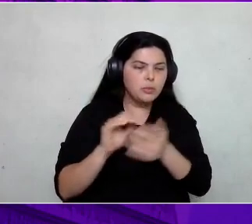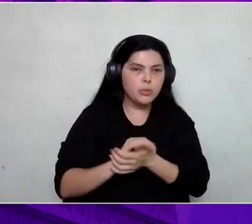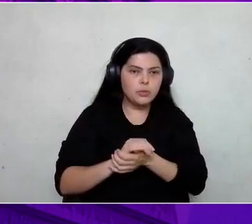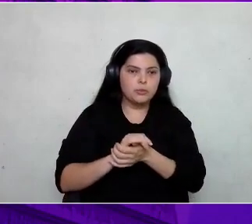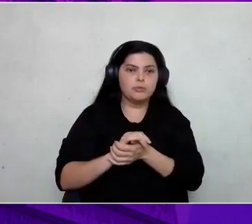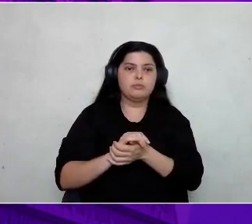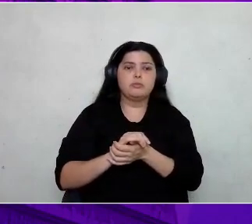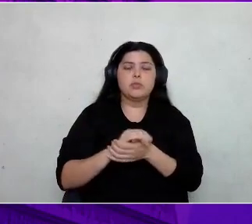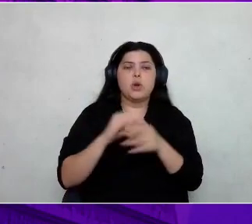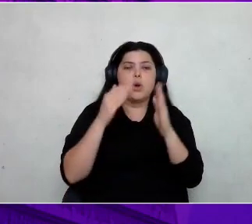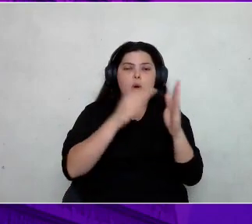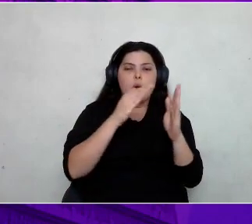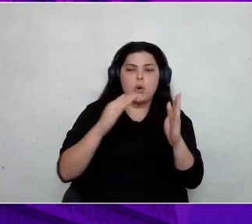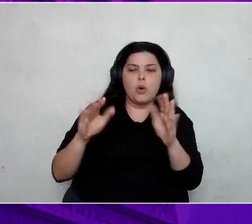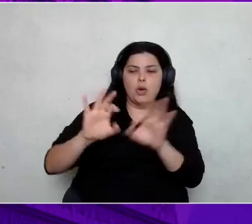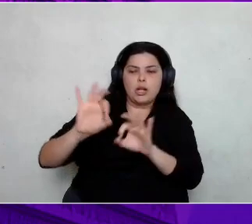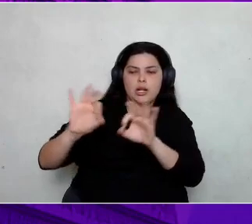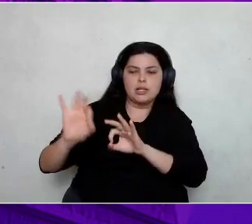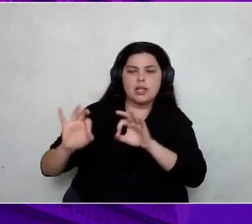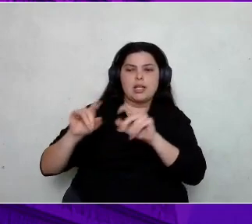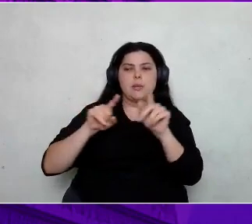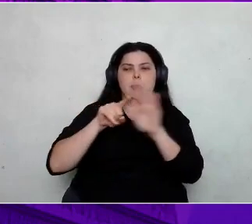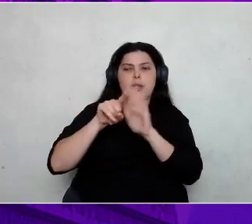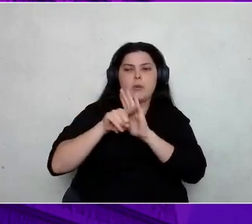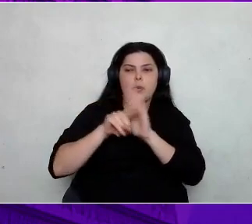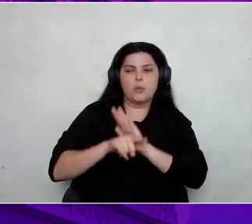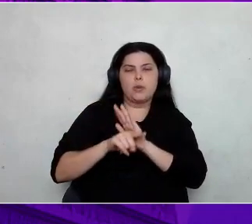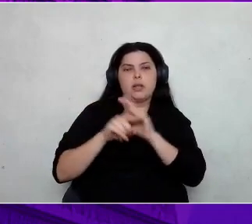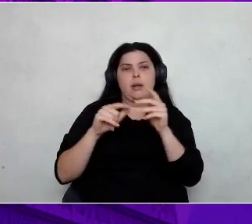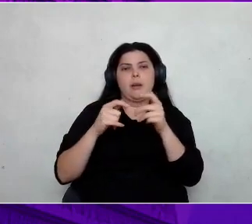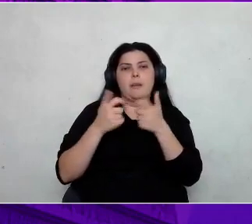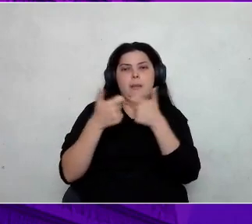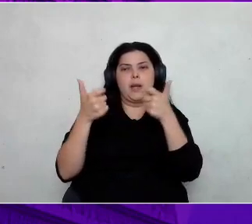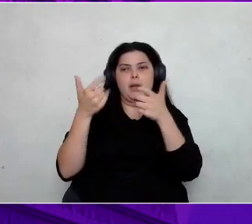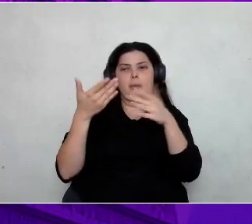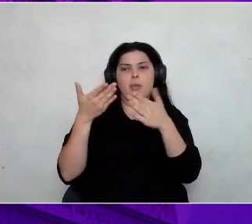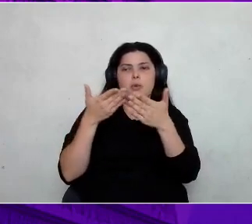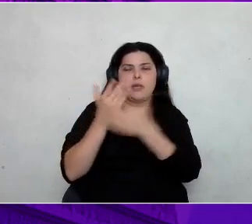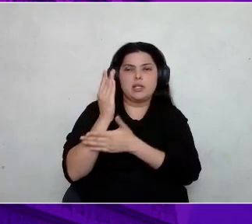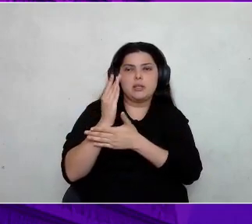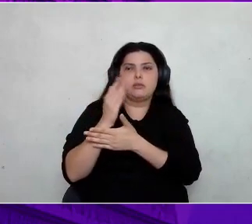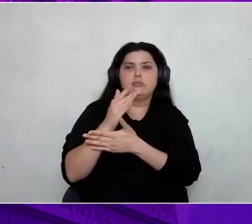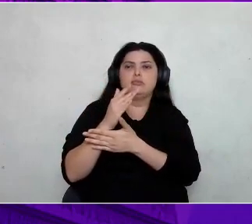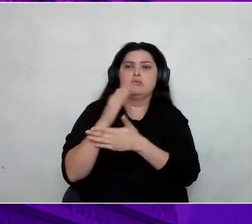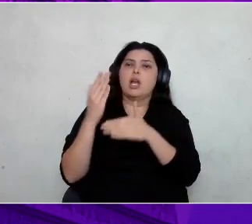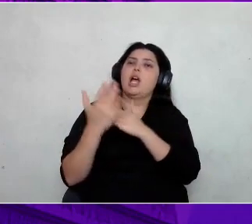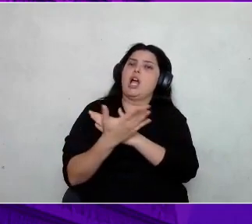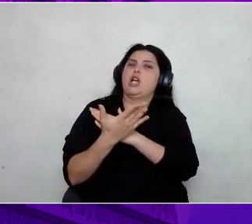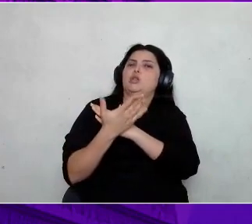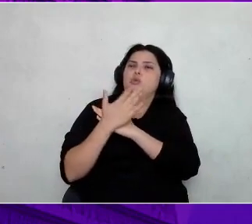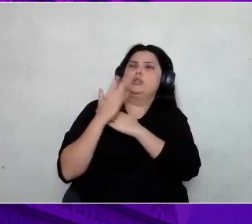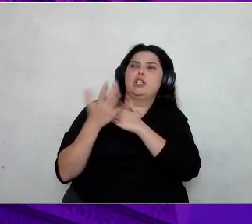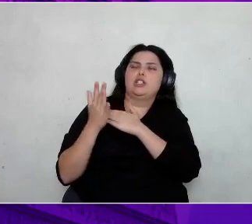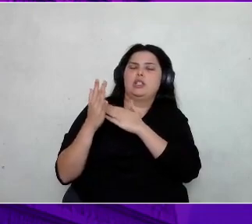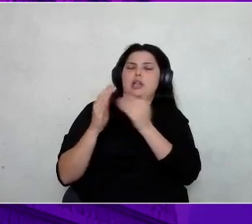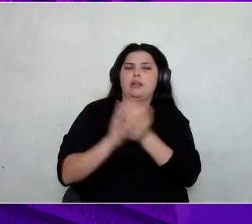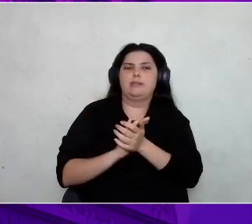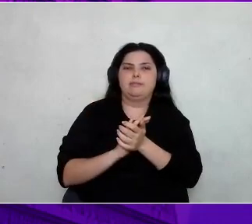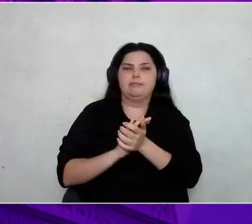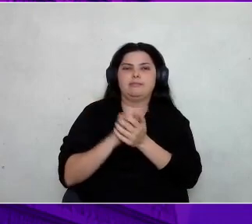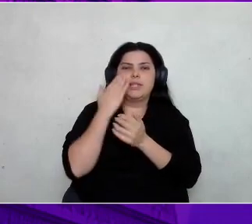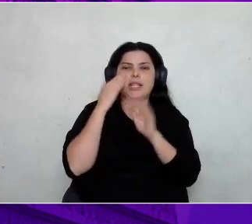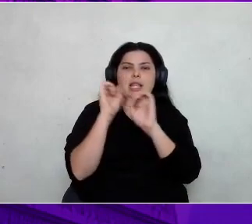só ordenar as questões por maior aprovação já ajuda pra caramba o olho a entender o que está